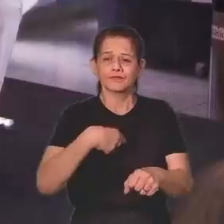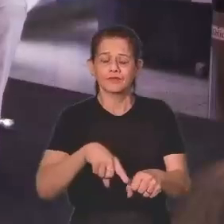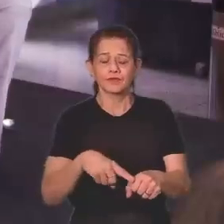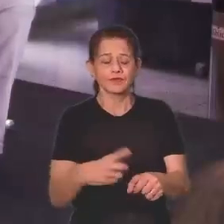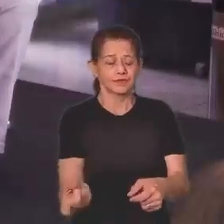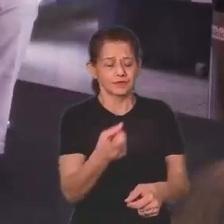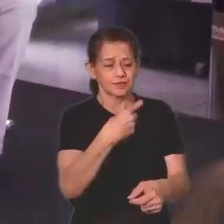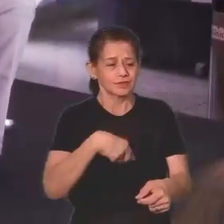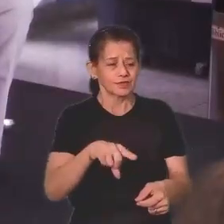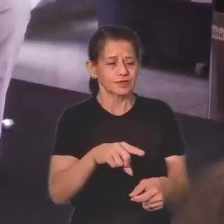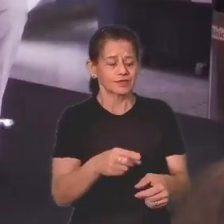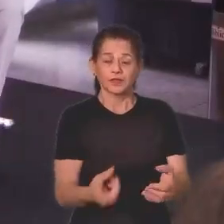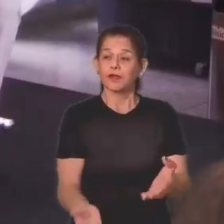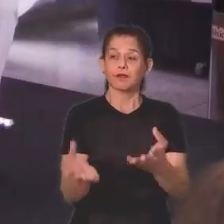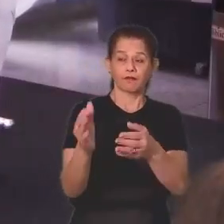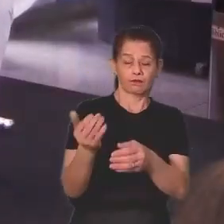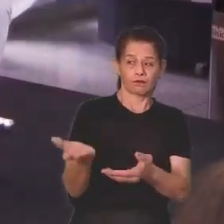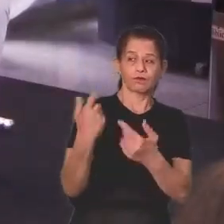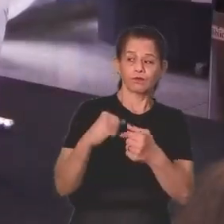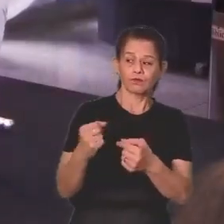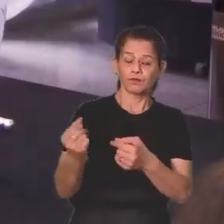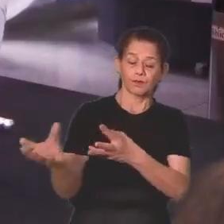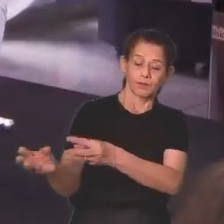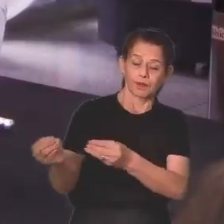Aproveitando, né, o gancho, assim,